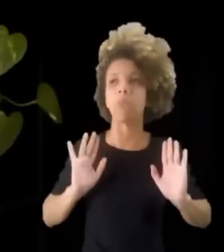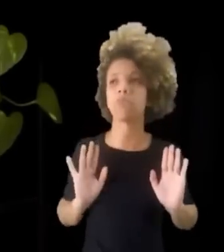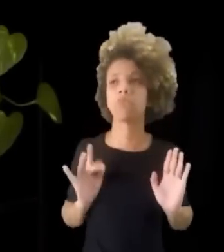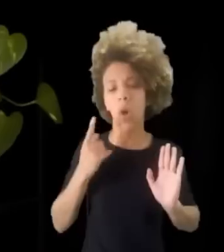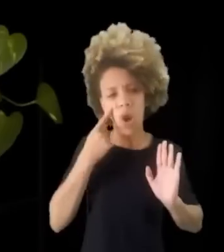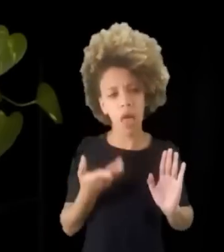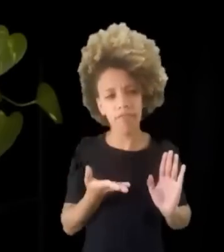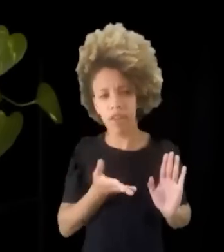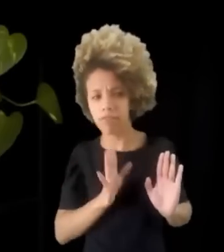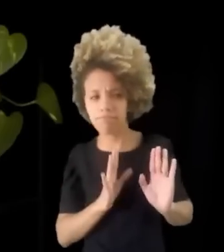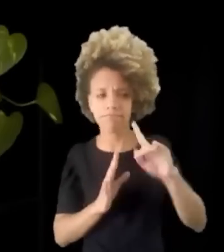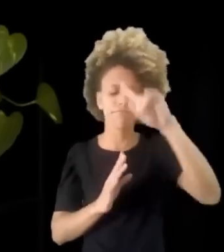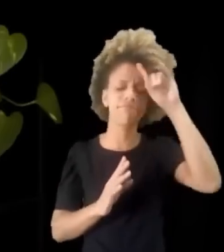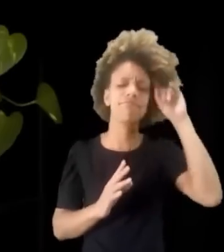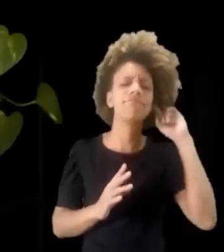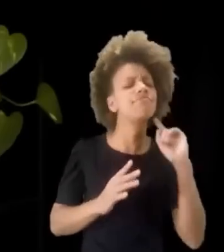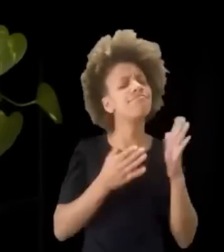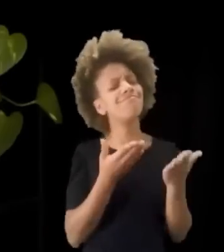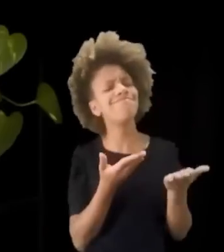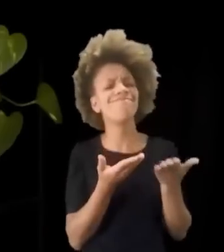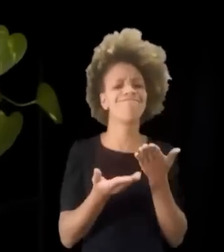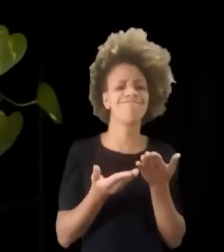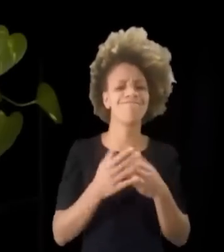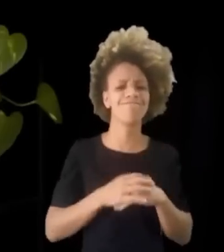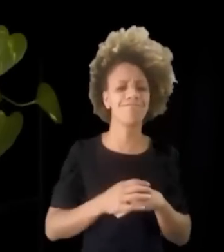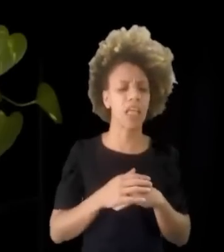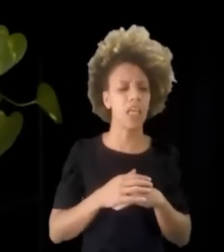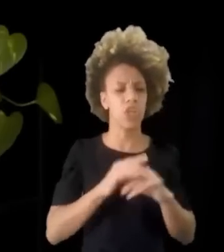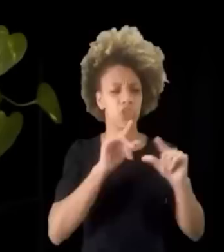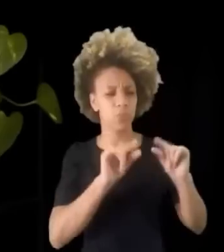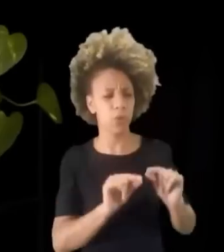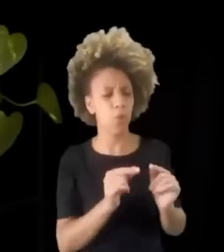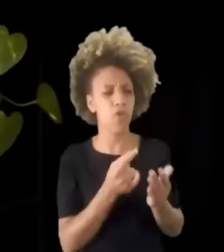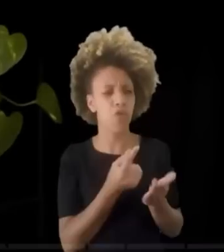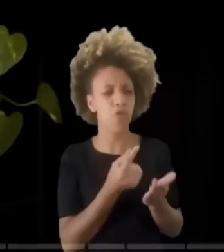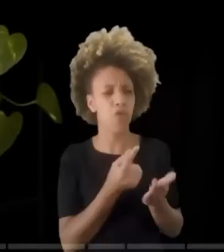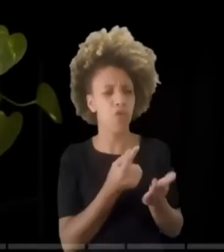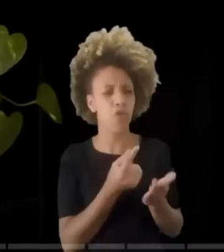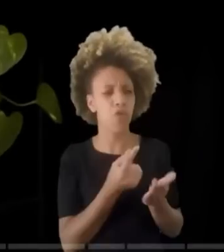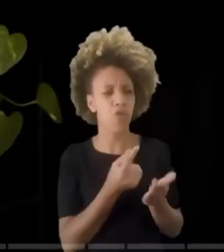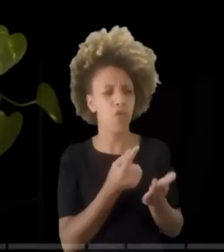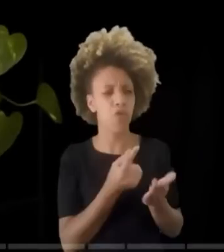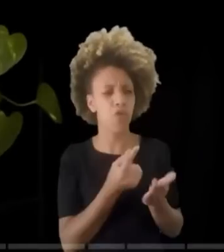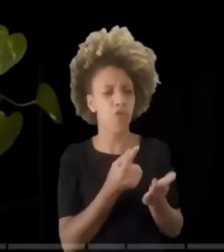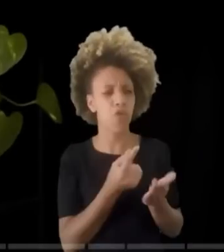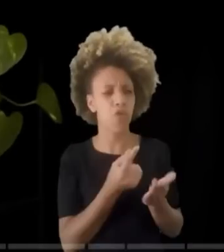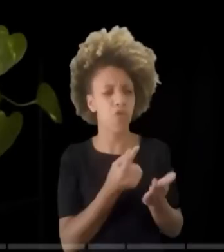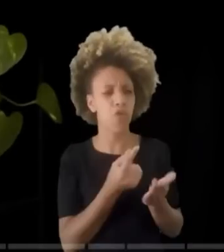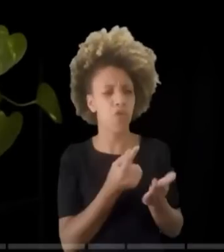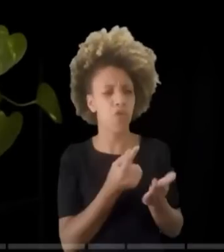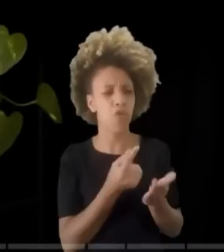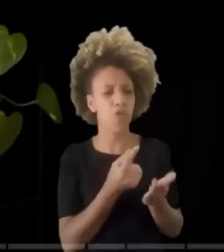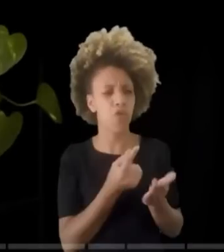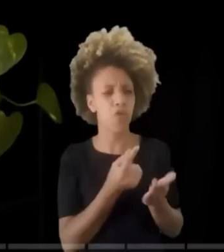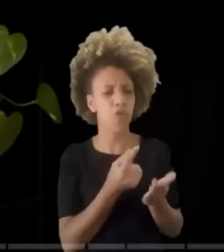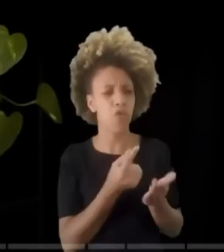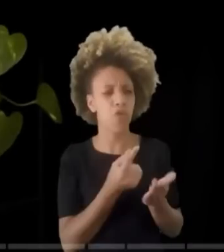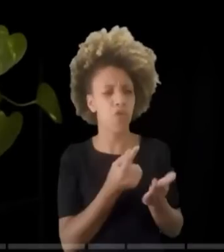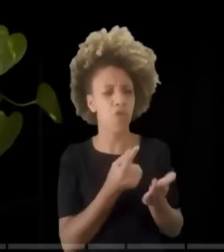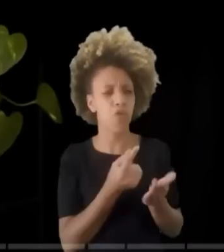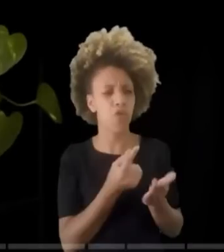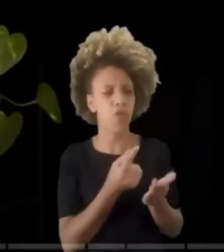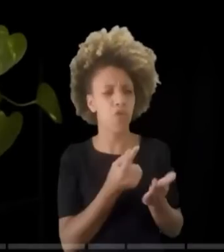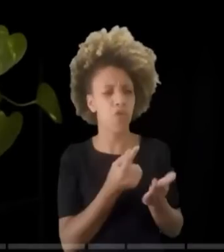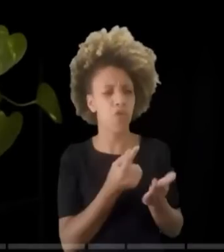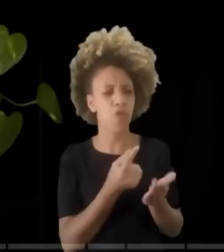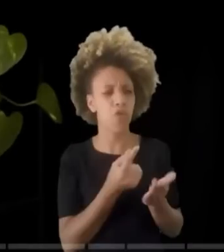mano cara será que não vale a gente diminuir esse valor só que esse negócio